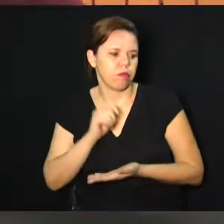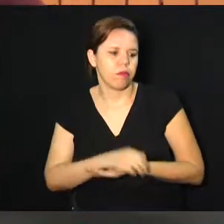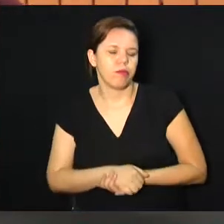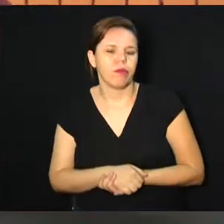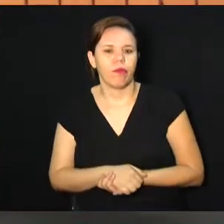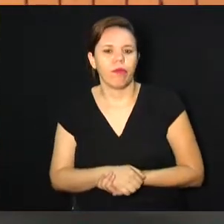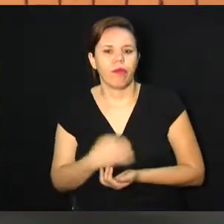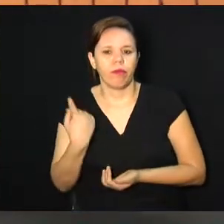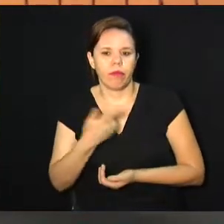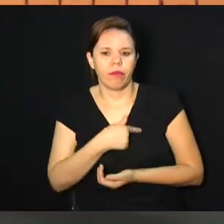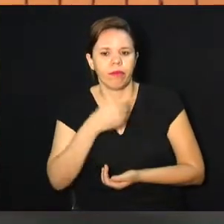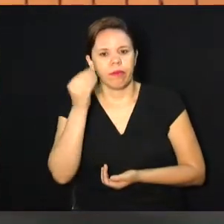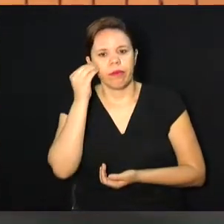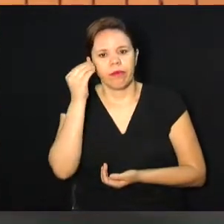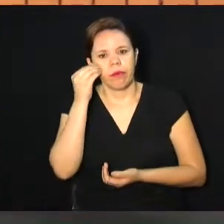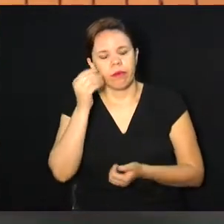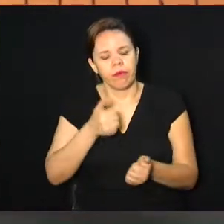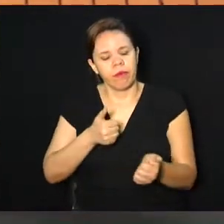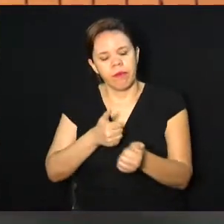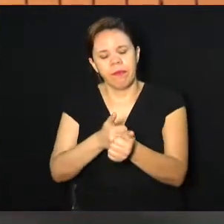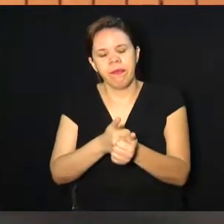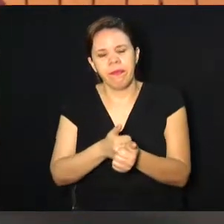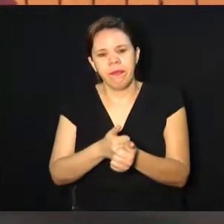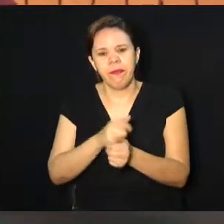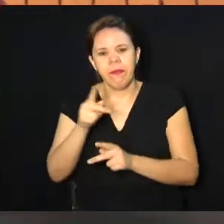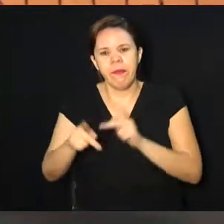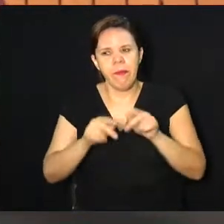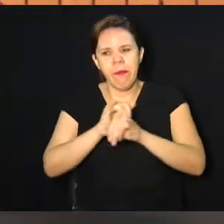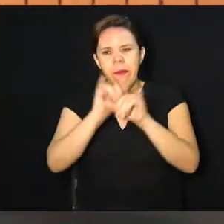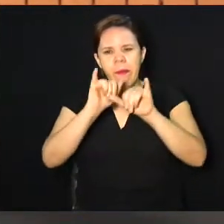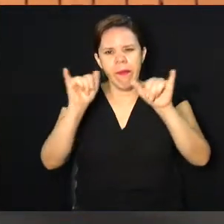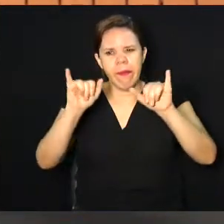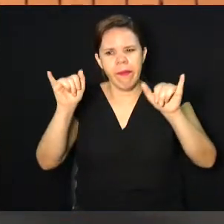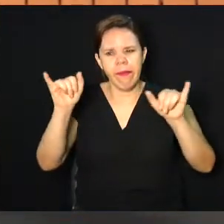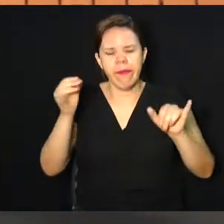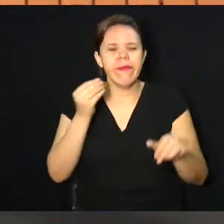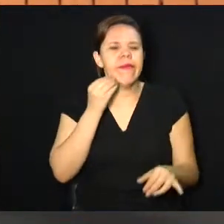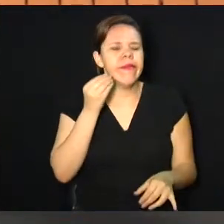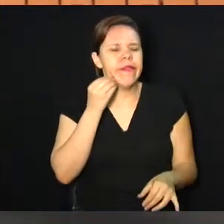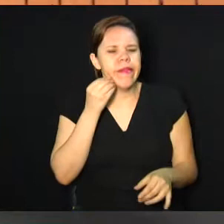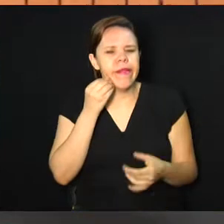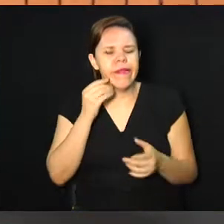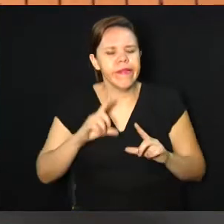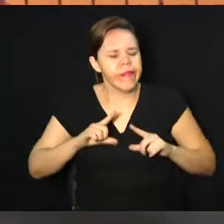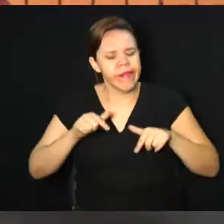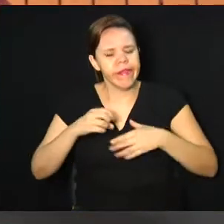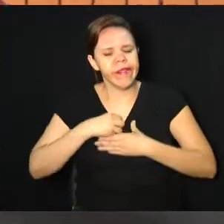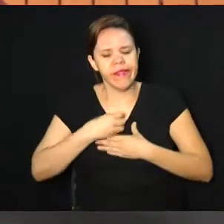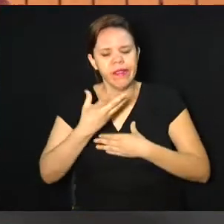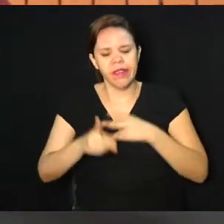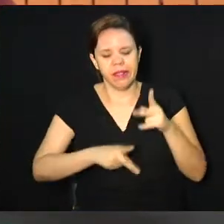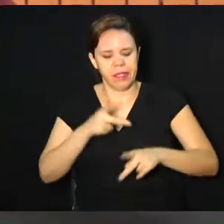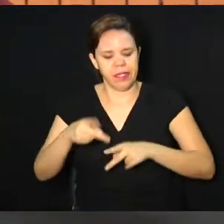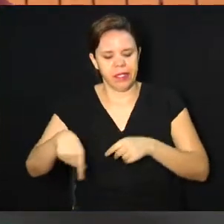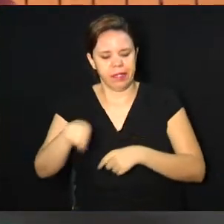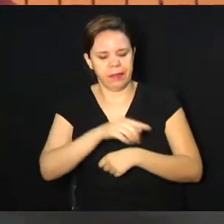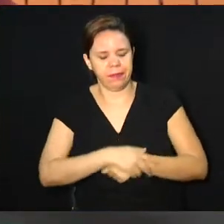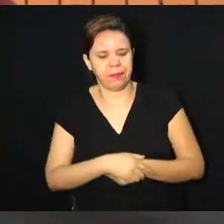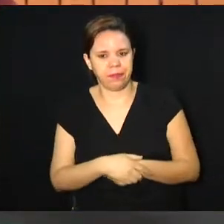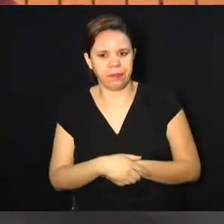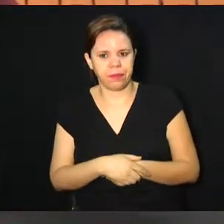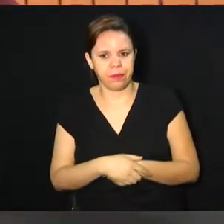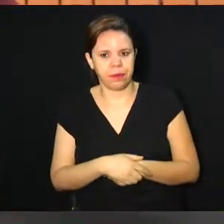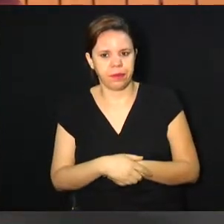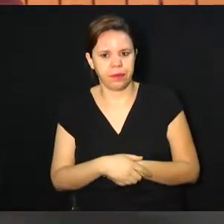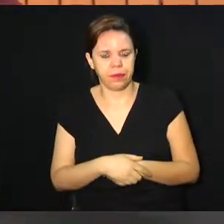E a gente tenta aproximar as pessoas através de campanhas que oferecem oportunidades de ação para a população